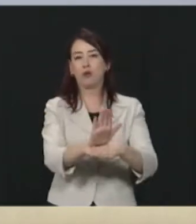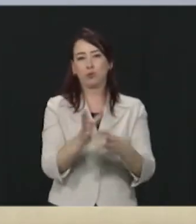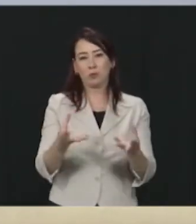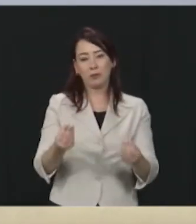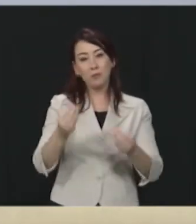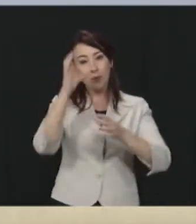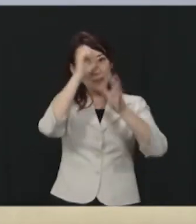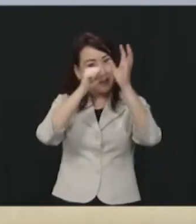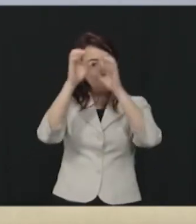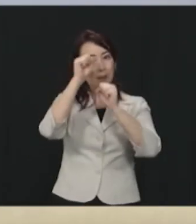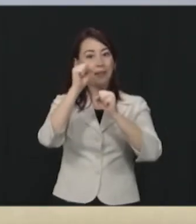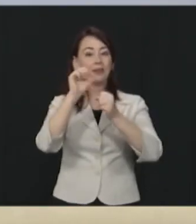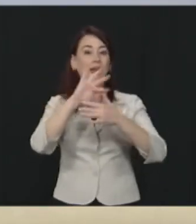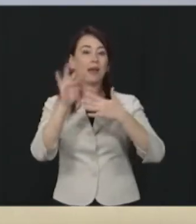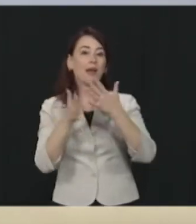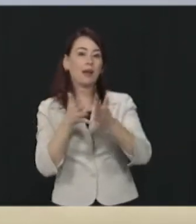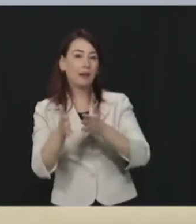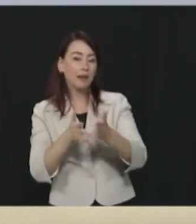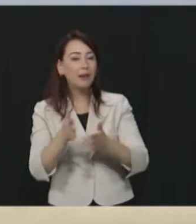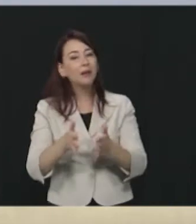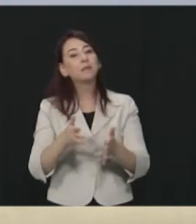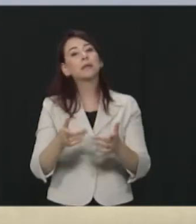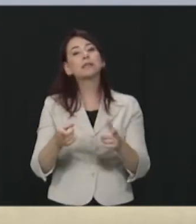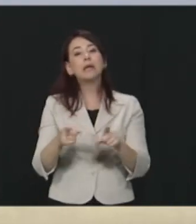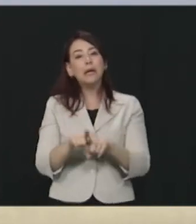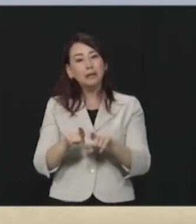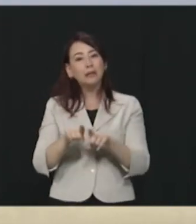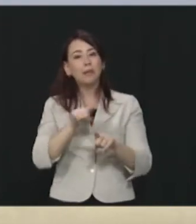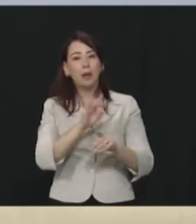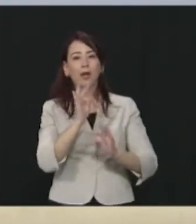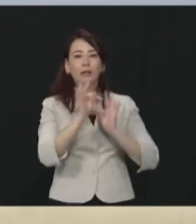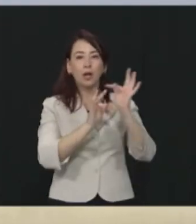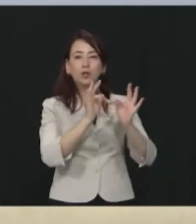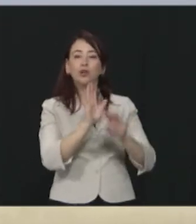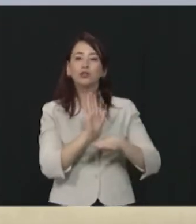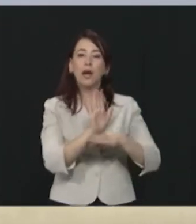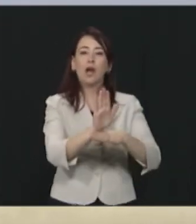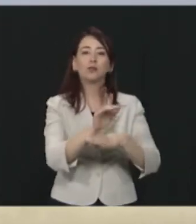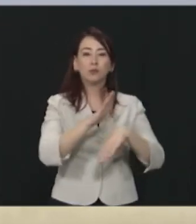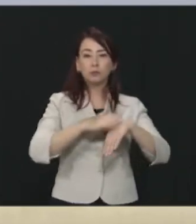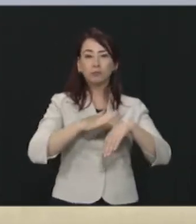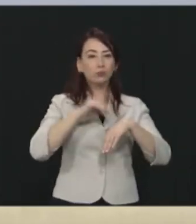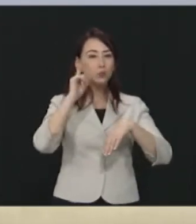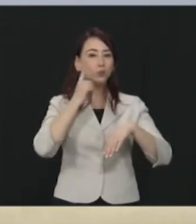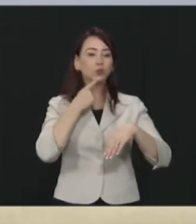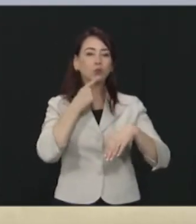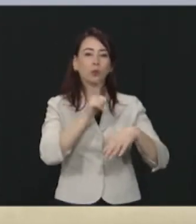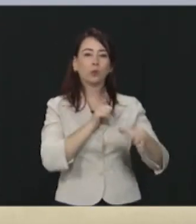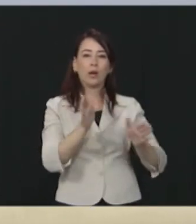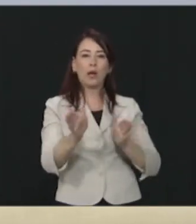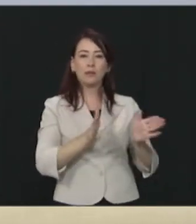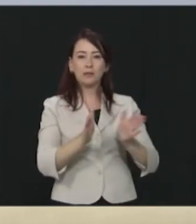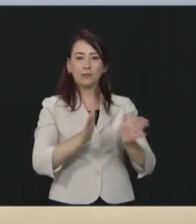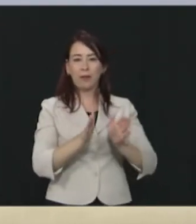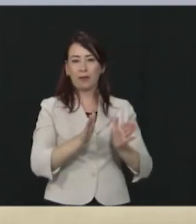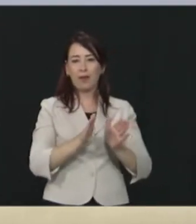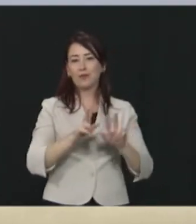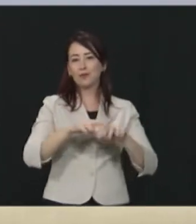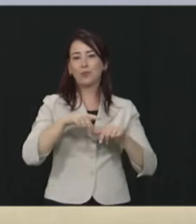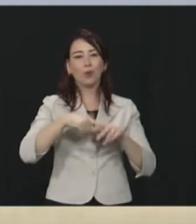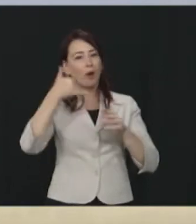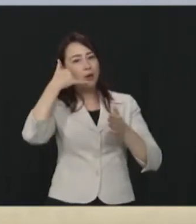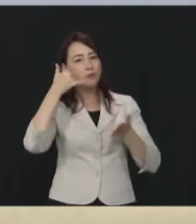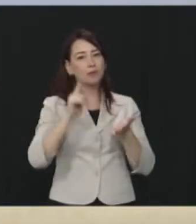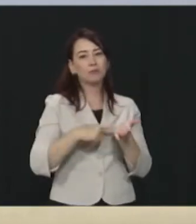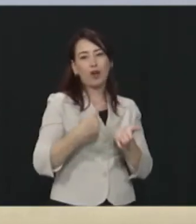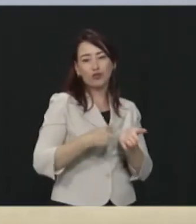também têm auxiliado a acessibilidade dos próprios surdos. Por exemplo, os surdos hoje conversam com os smartphones, com os